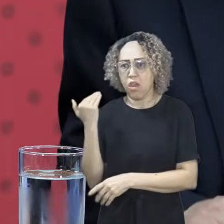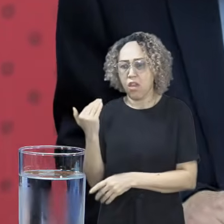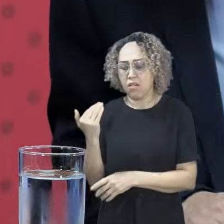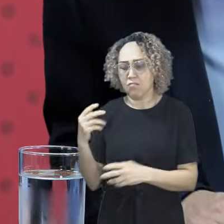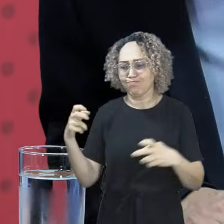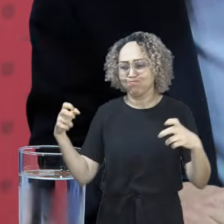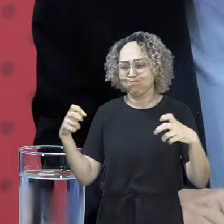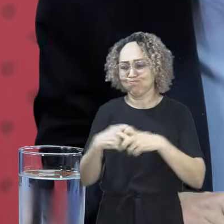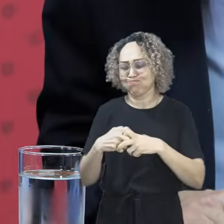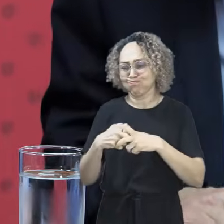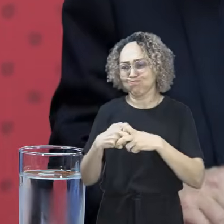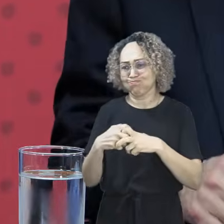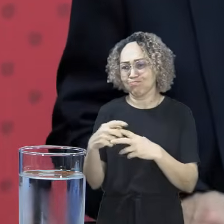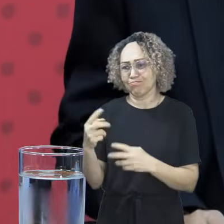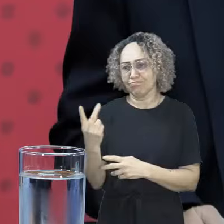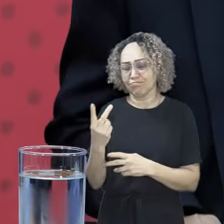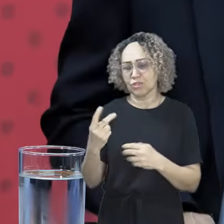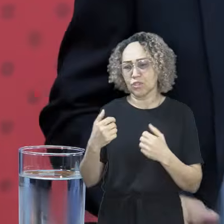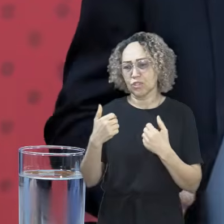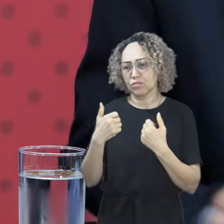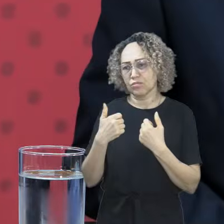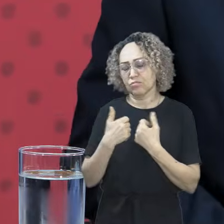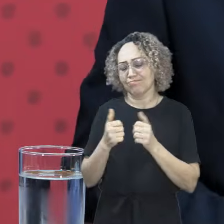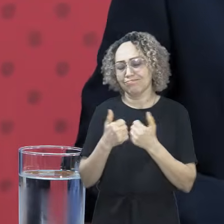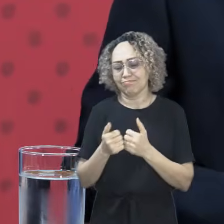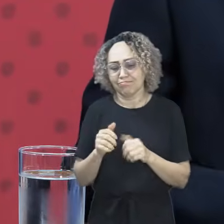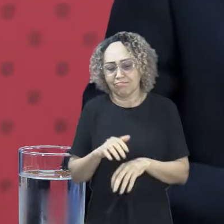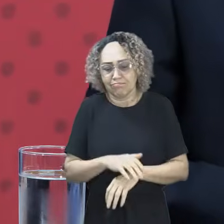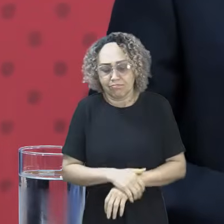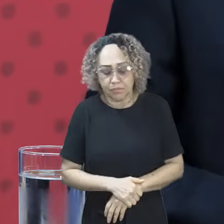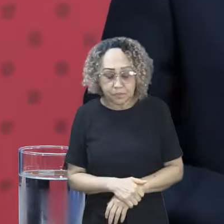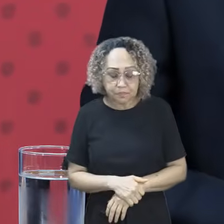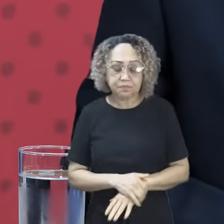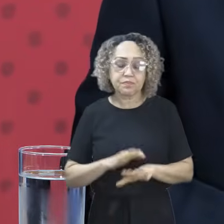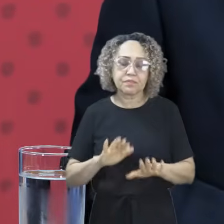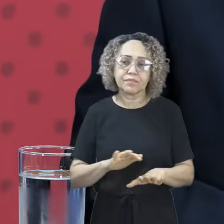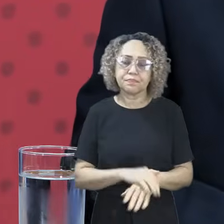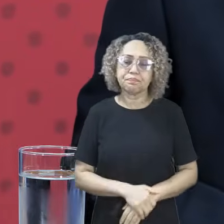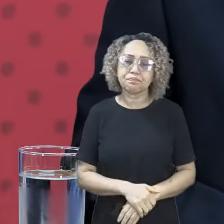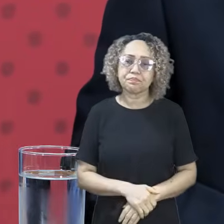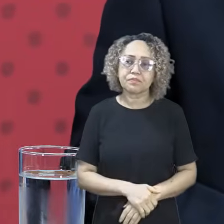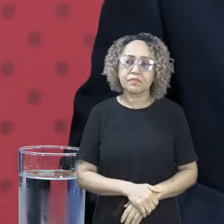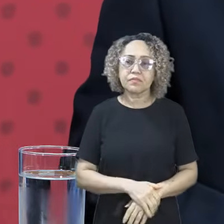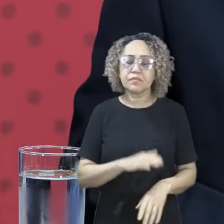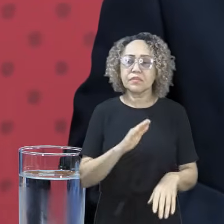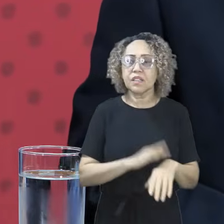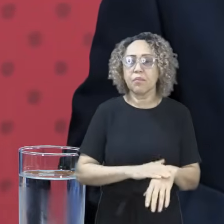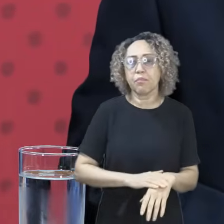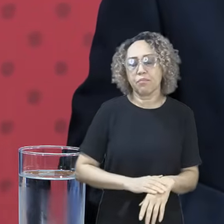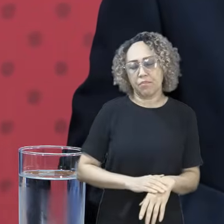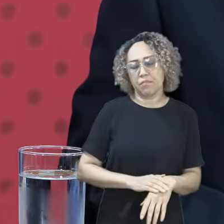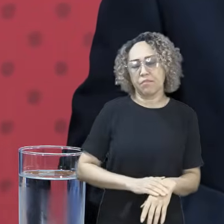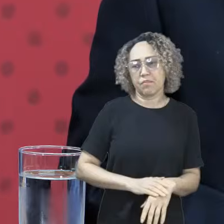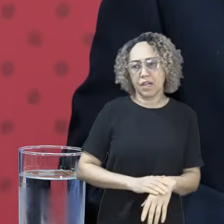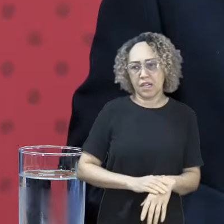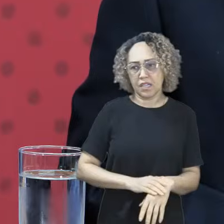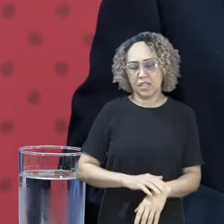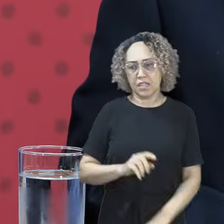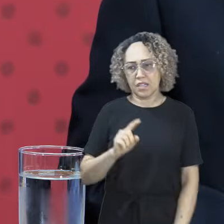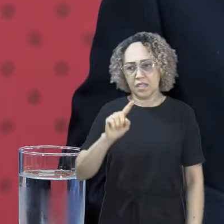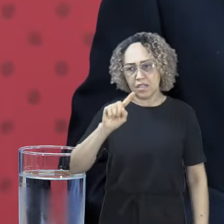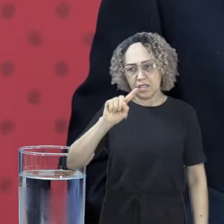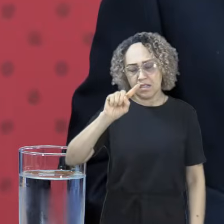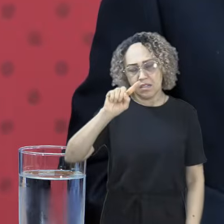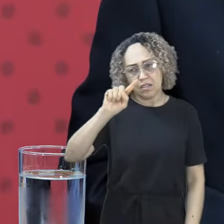quase 550 mil filiados, ou seja, mais de 500 mil de filiados participaram do PED, é o maior PED